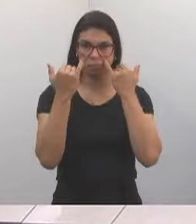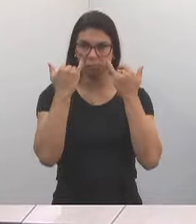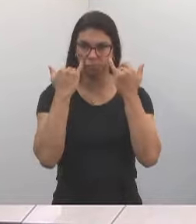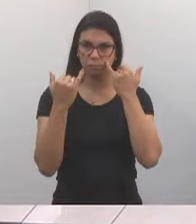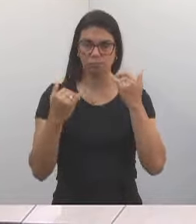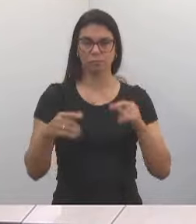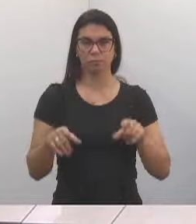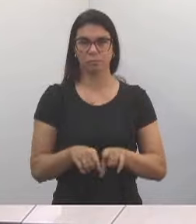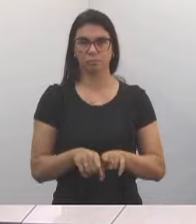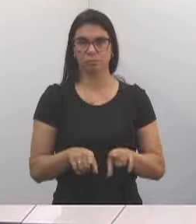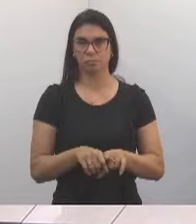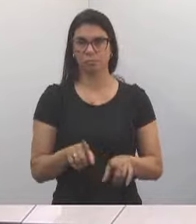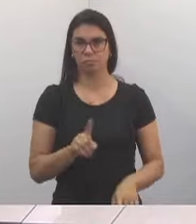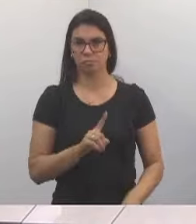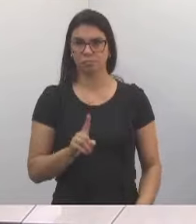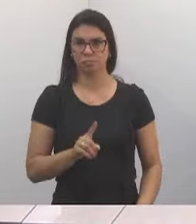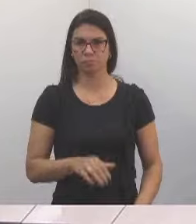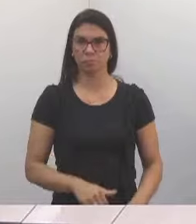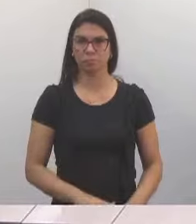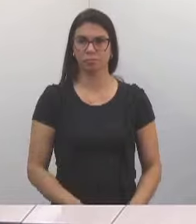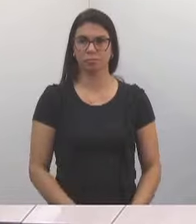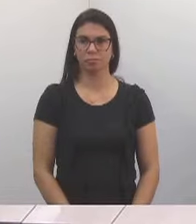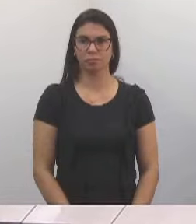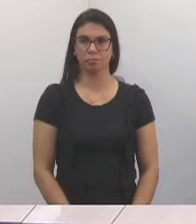senhor presidente.